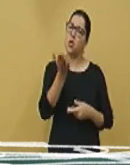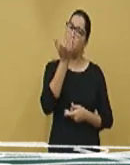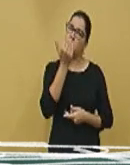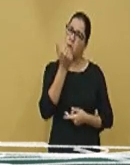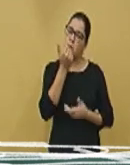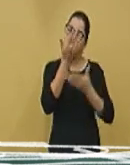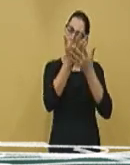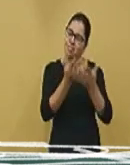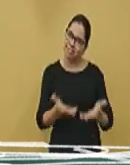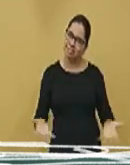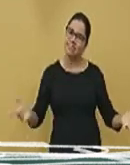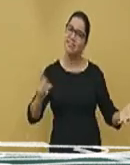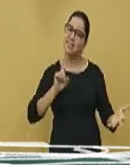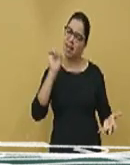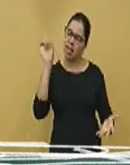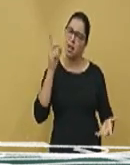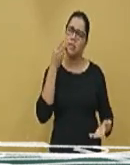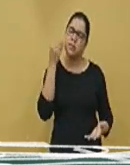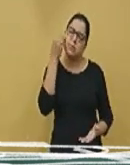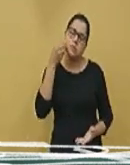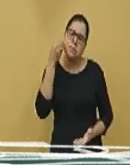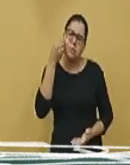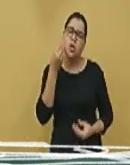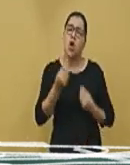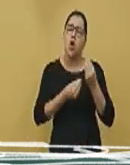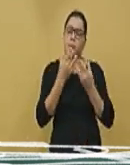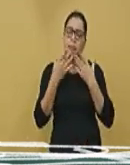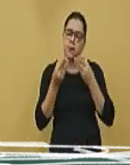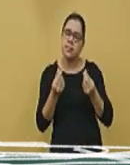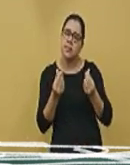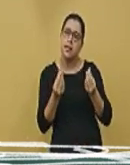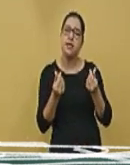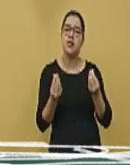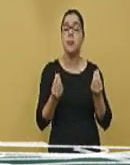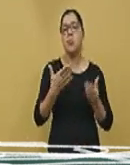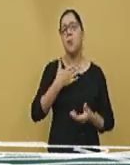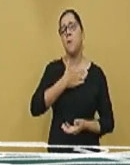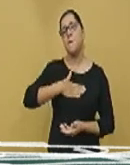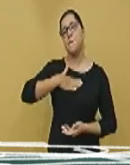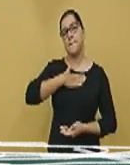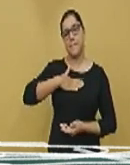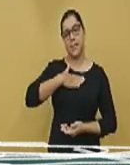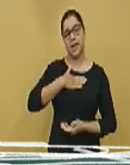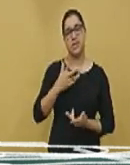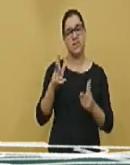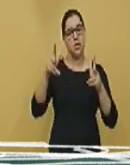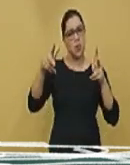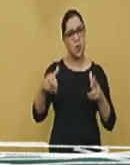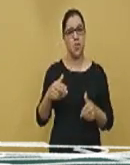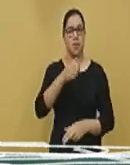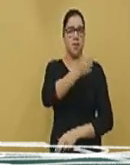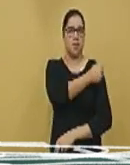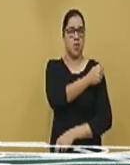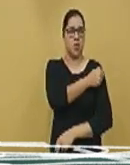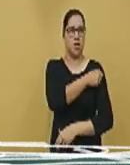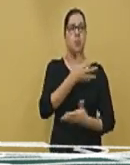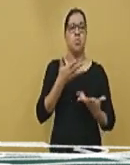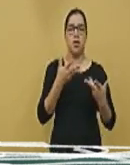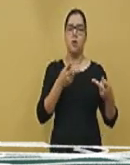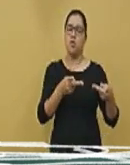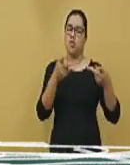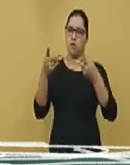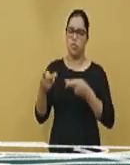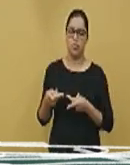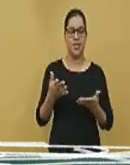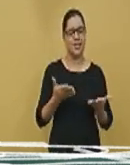conosco, jantar, se vocês quiserem. Terem o prazer de ter um dia como estudante. Eu sei que a comunidade vai